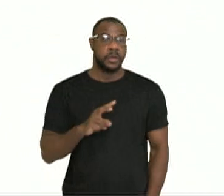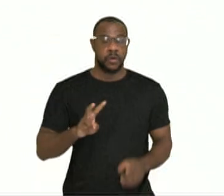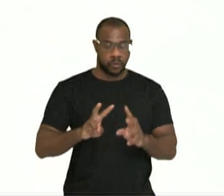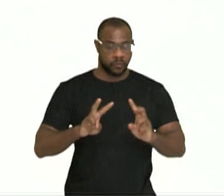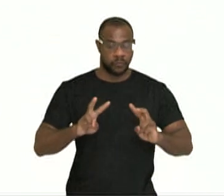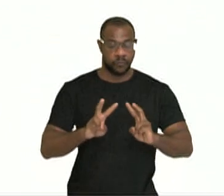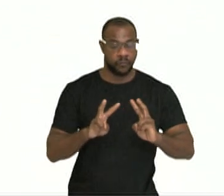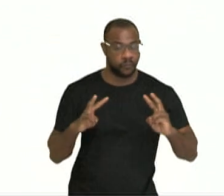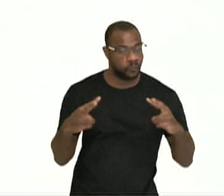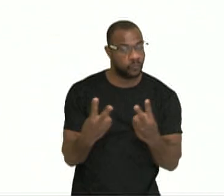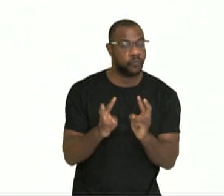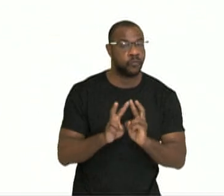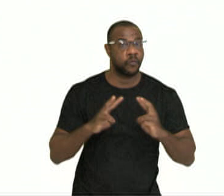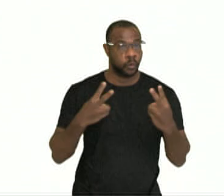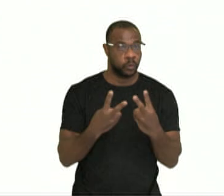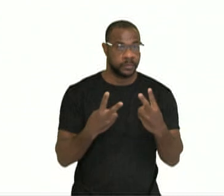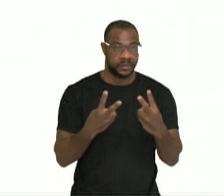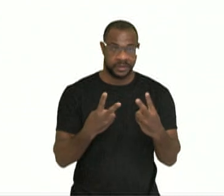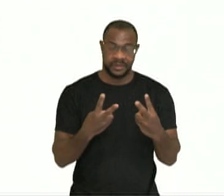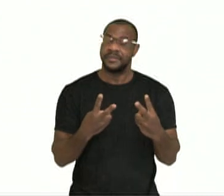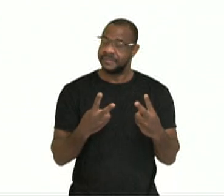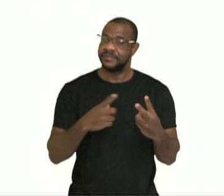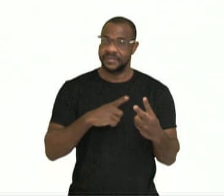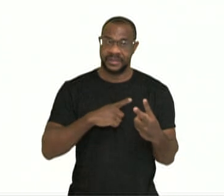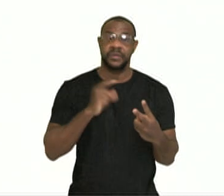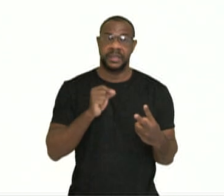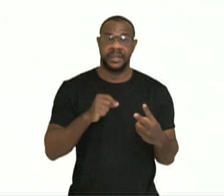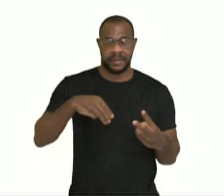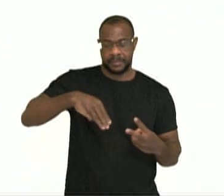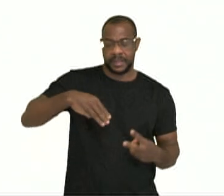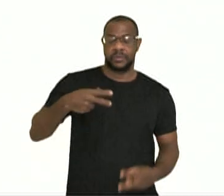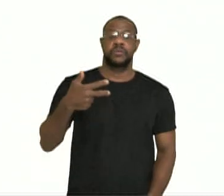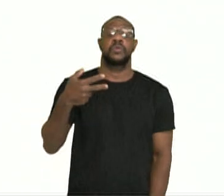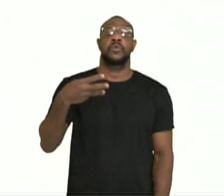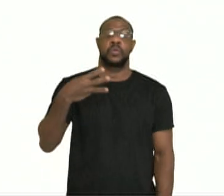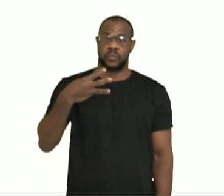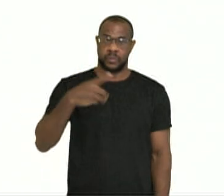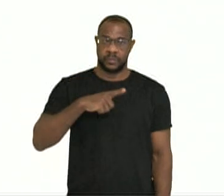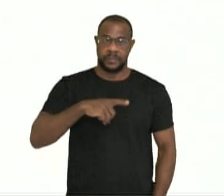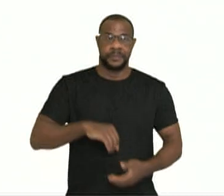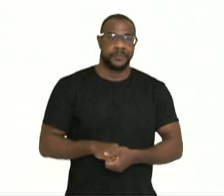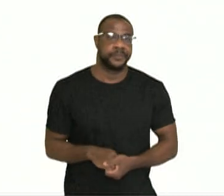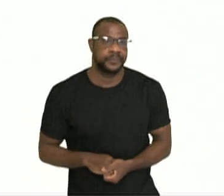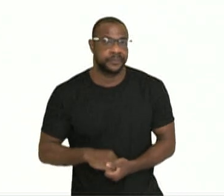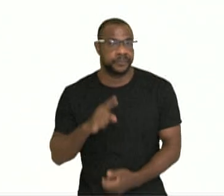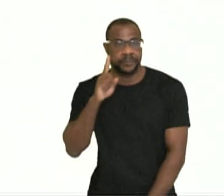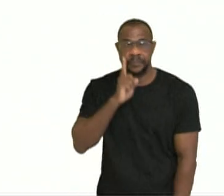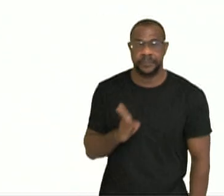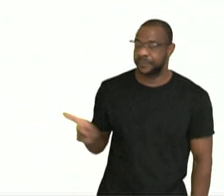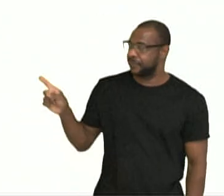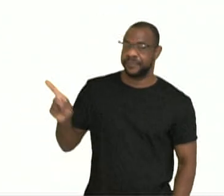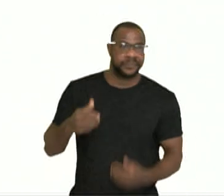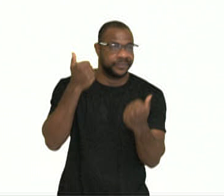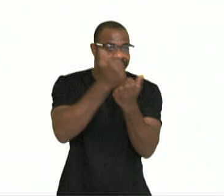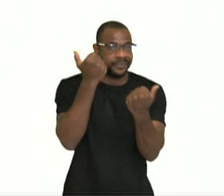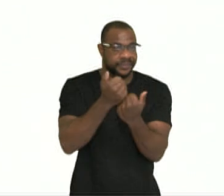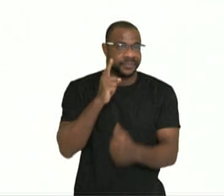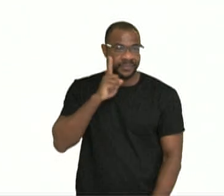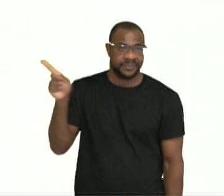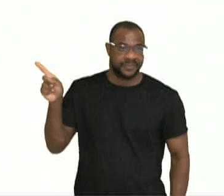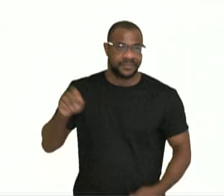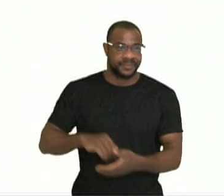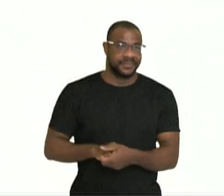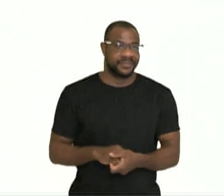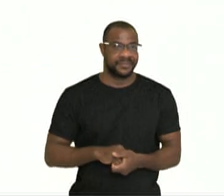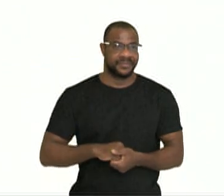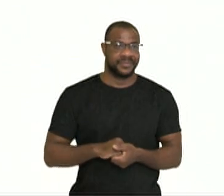em metros cúbicos. Conferindo? Para x igual a 2. Então, 2 no lugar do x.